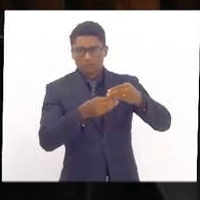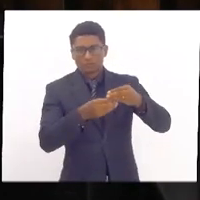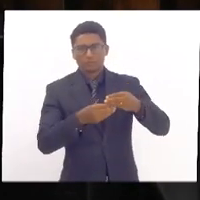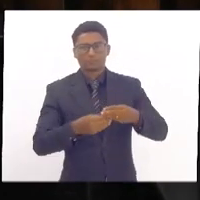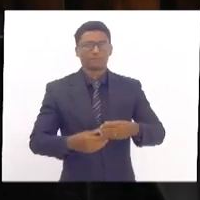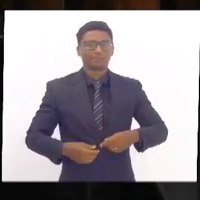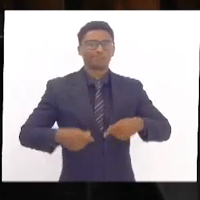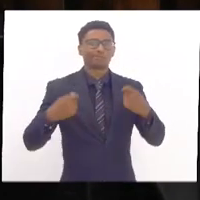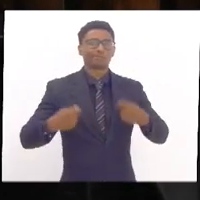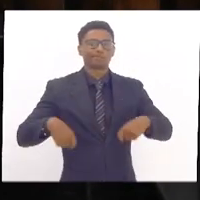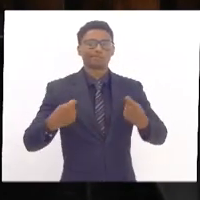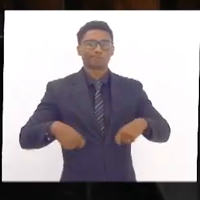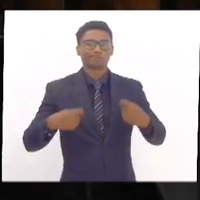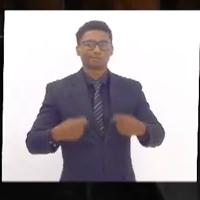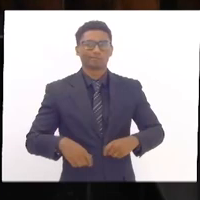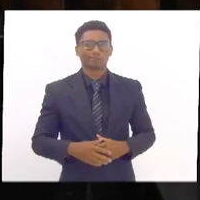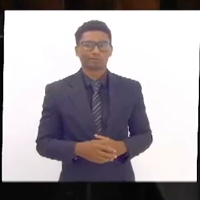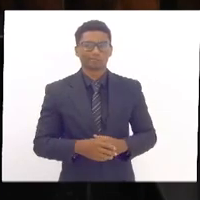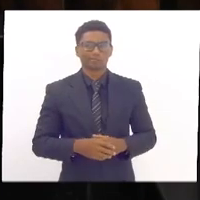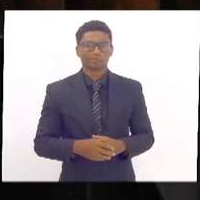que ser